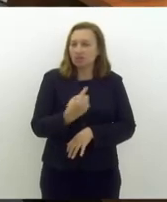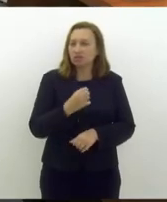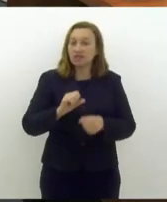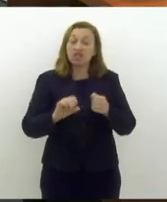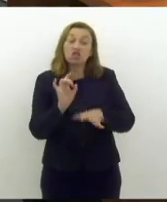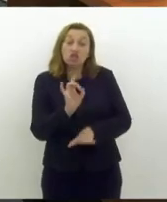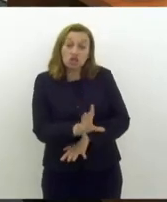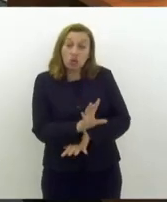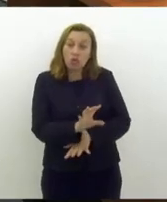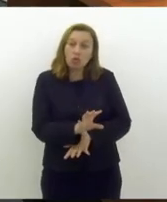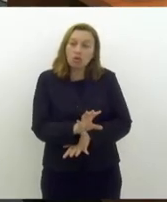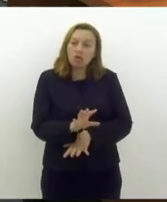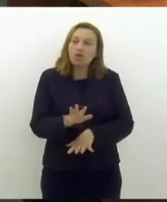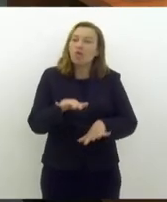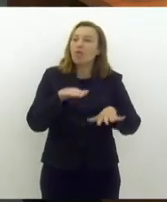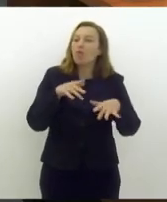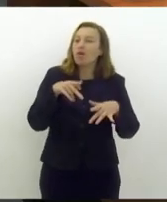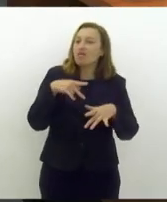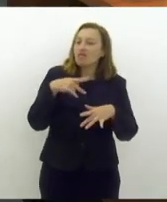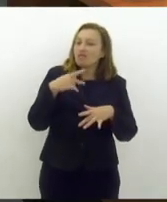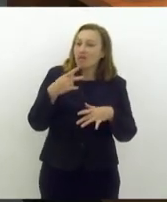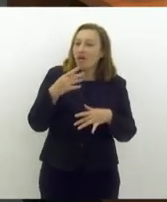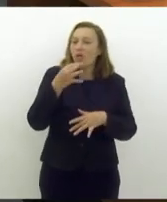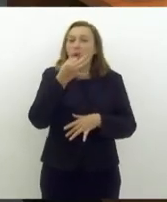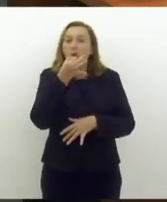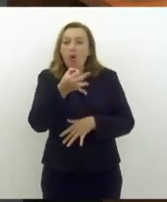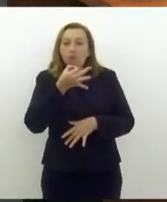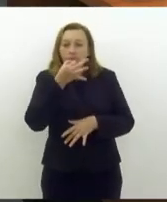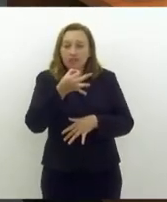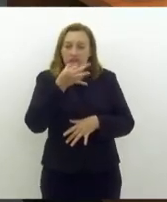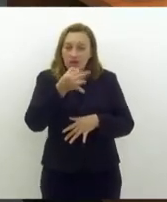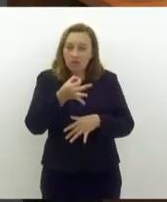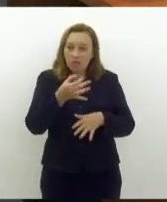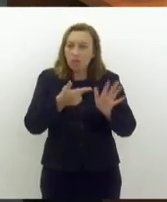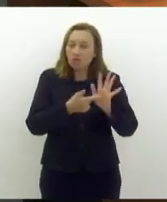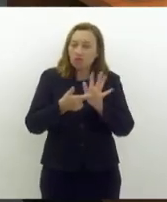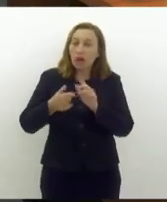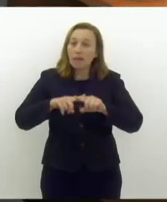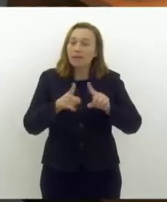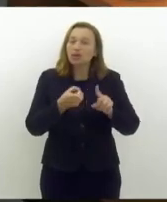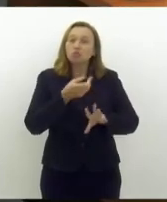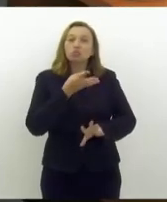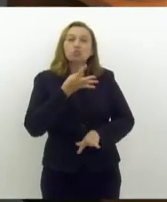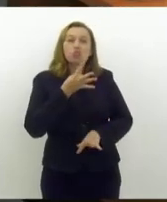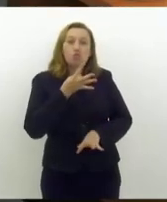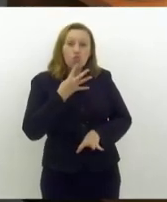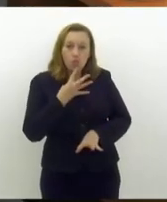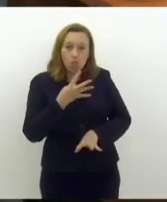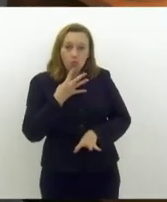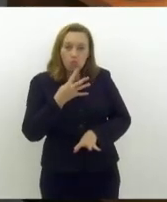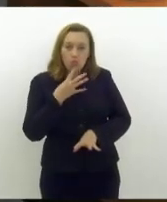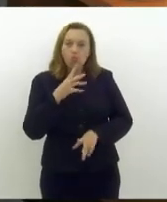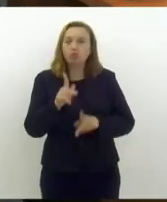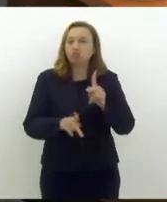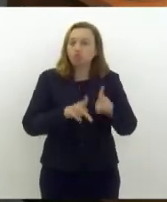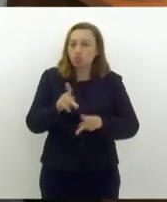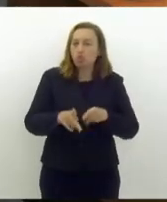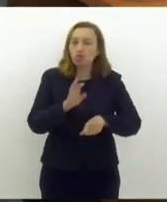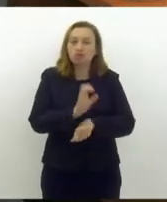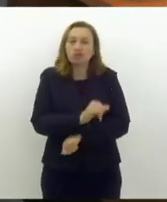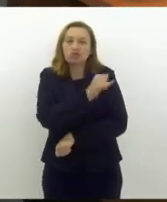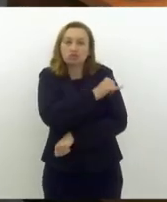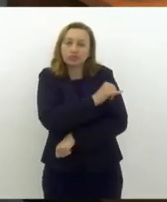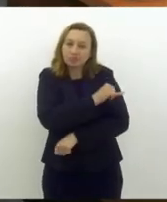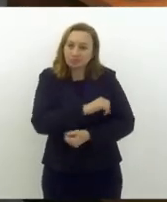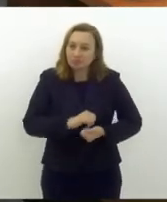tão somente uma manifestação de uma opinião mas é também um reconhecimento da população do estado